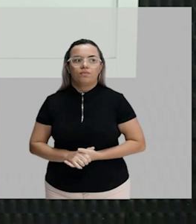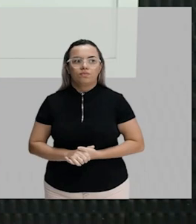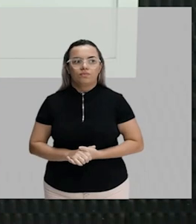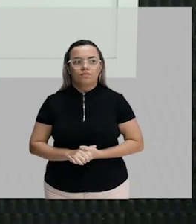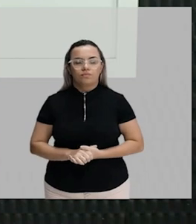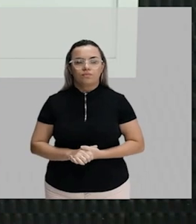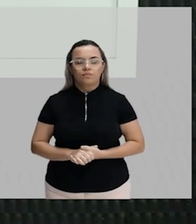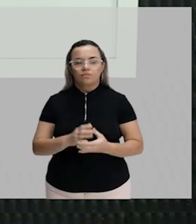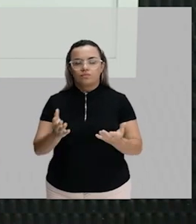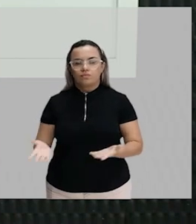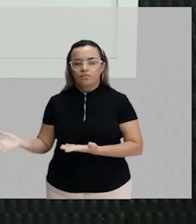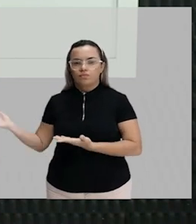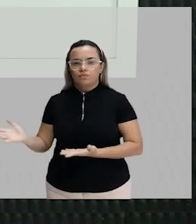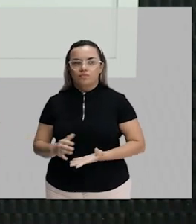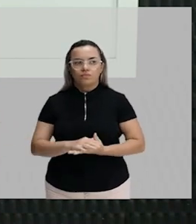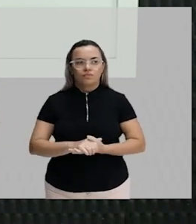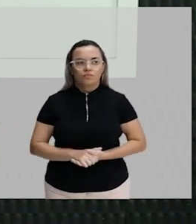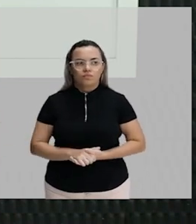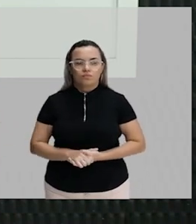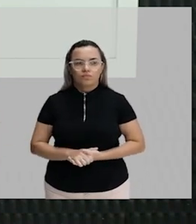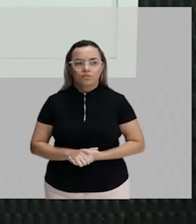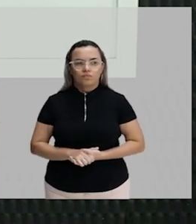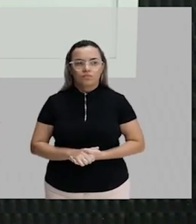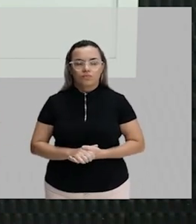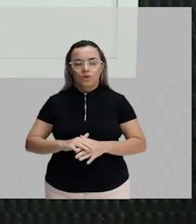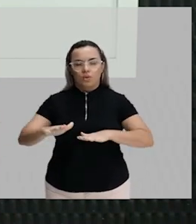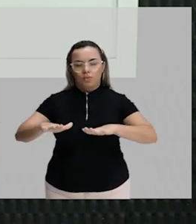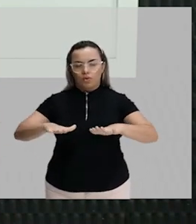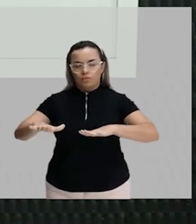oposto ao movimento dos